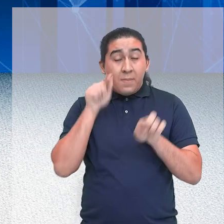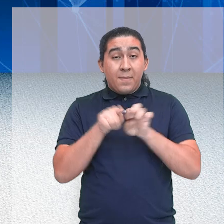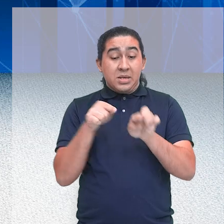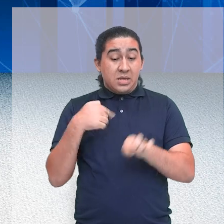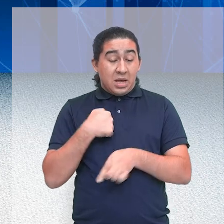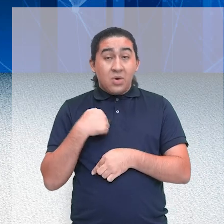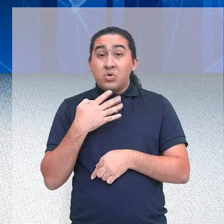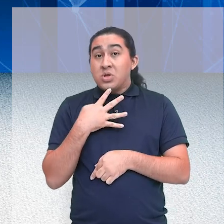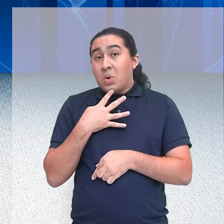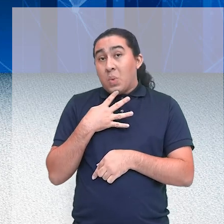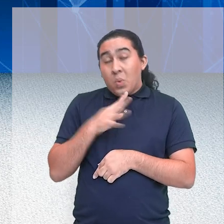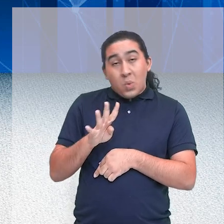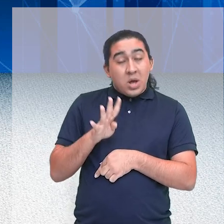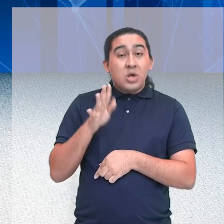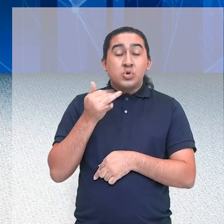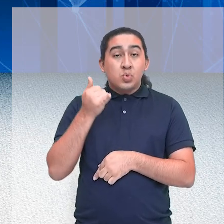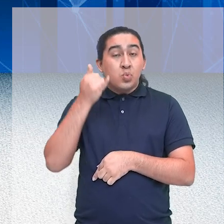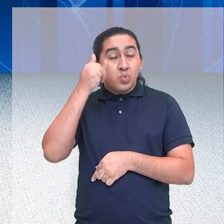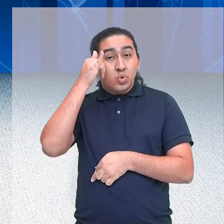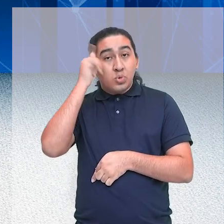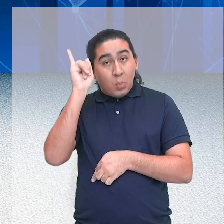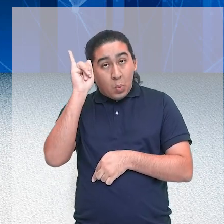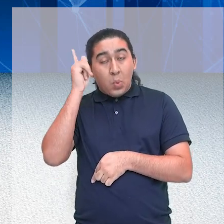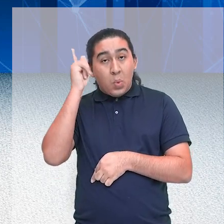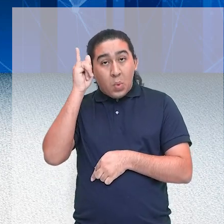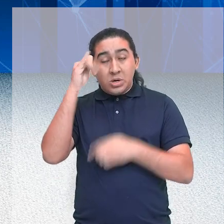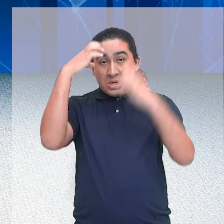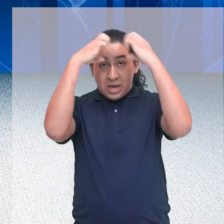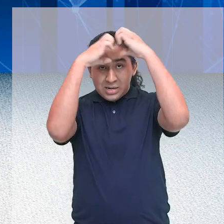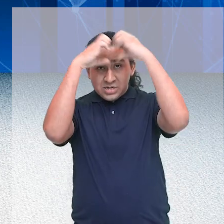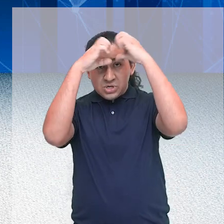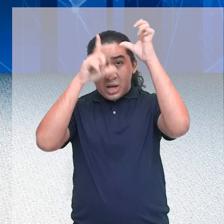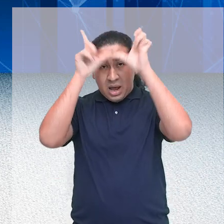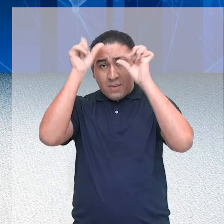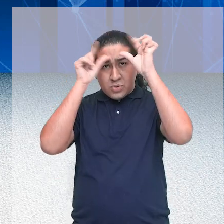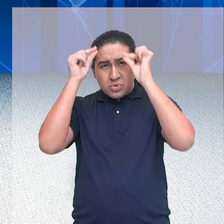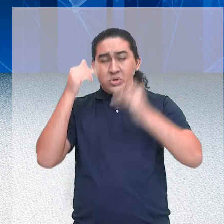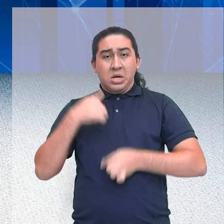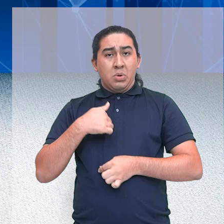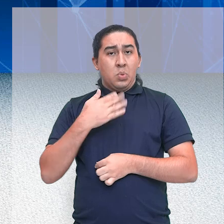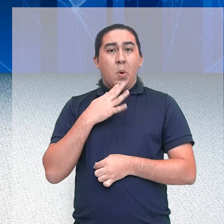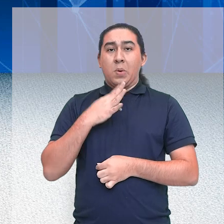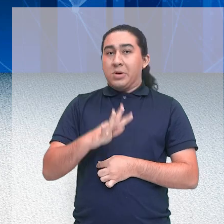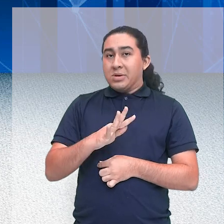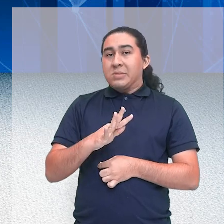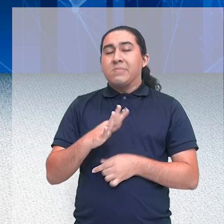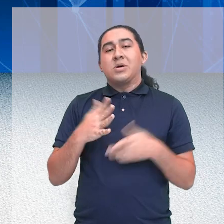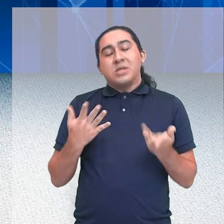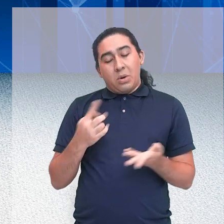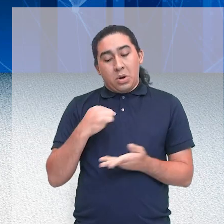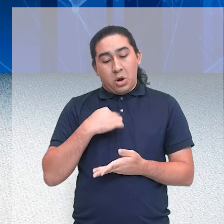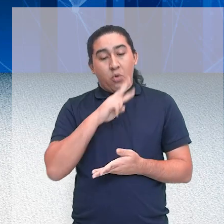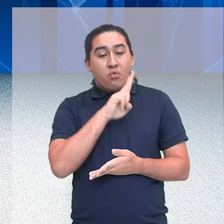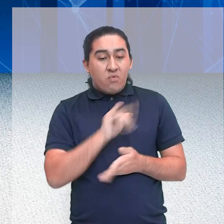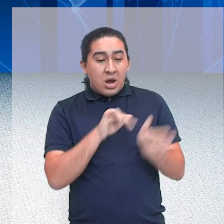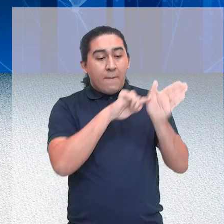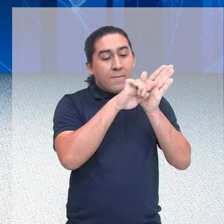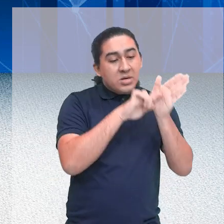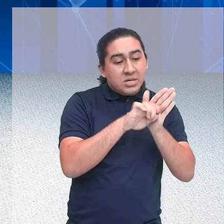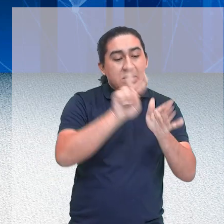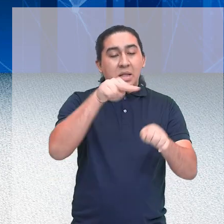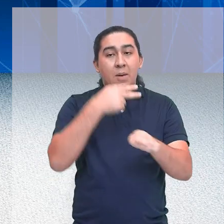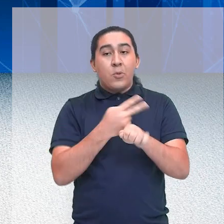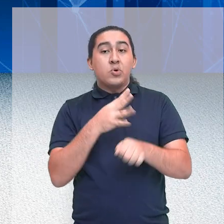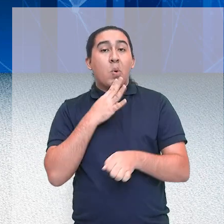boi bumbás, né? Garantido e caprichoso. Qual é a história desses bois? Eu vou lá, faço a minha pesquisa e passo a